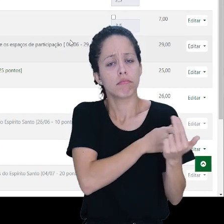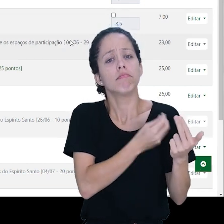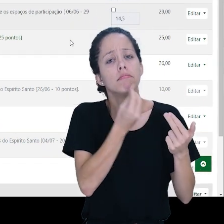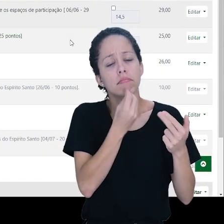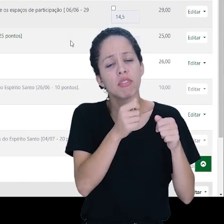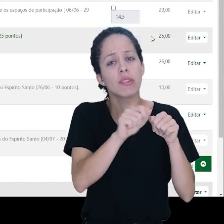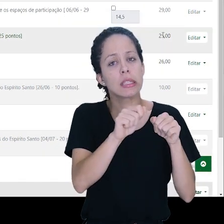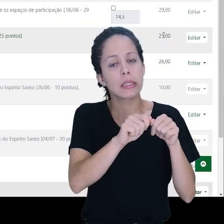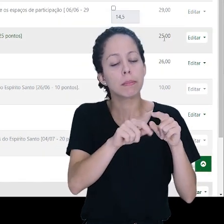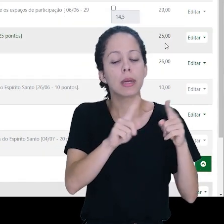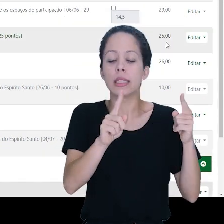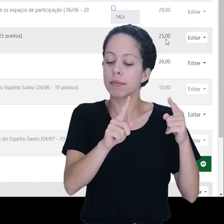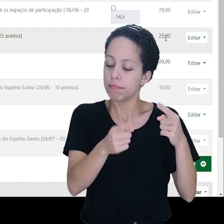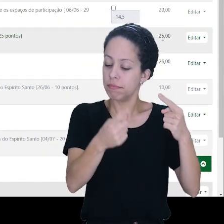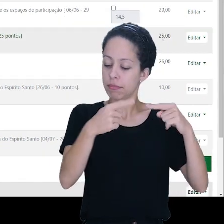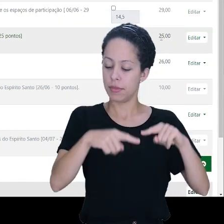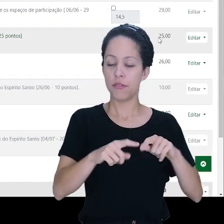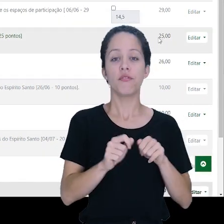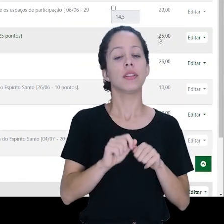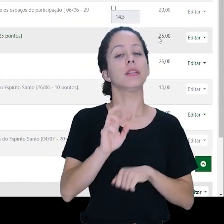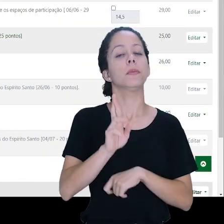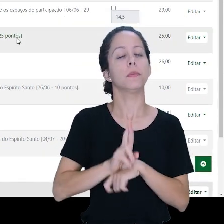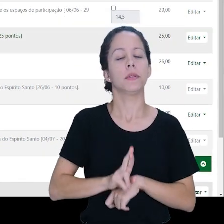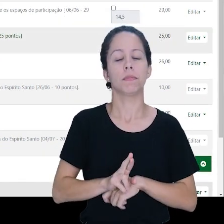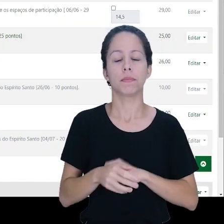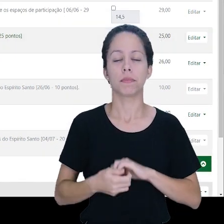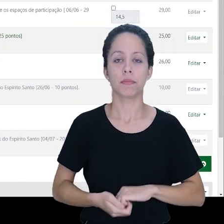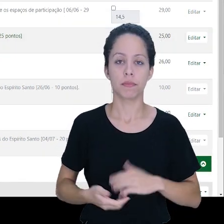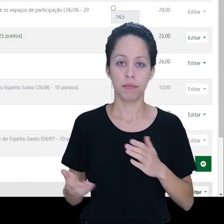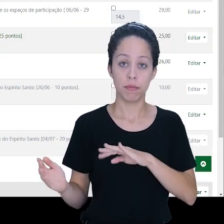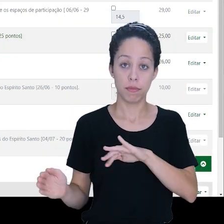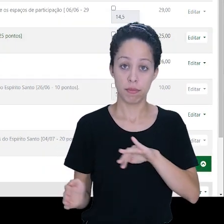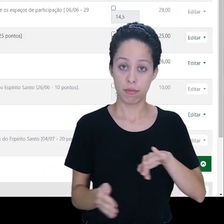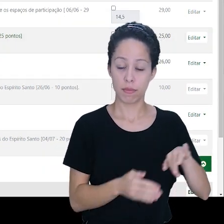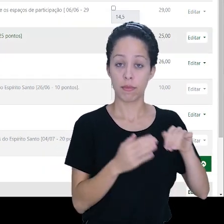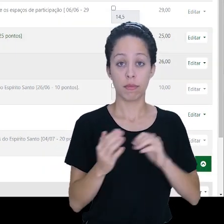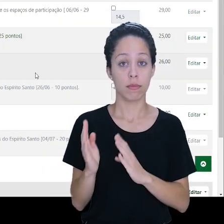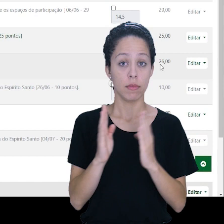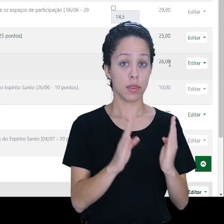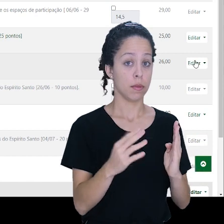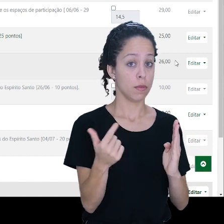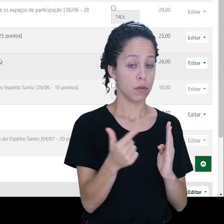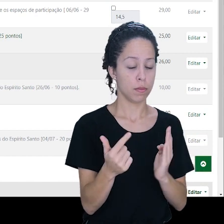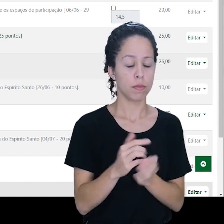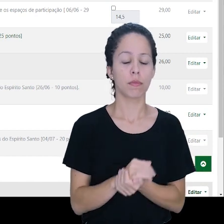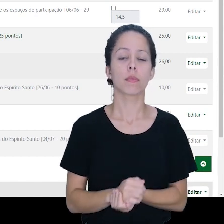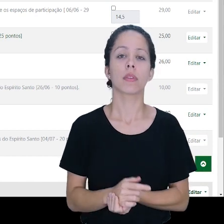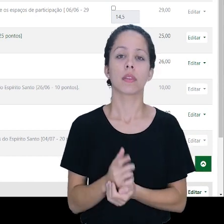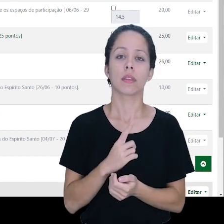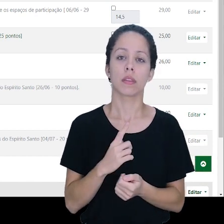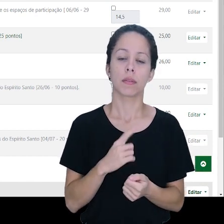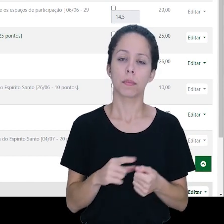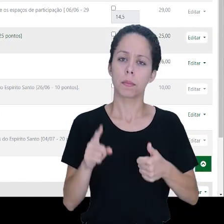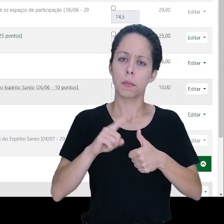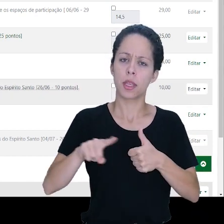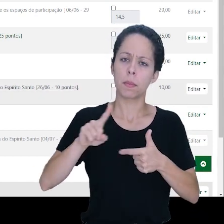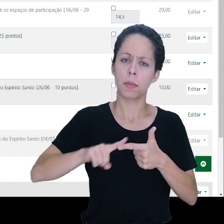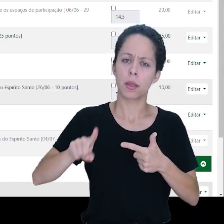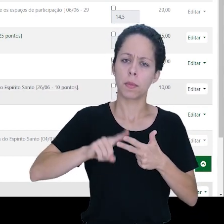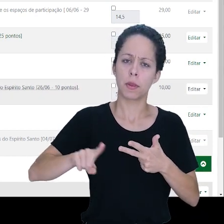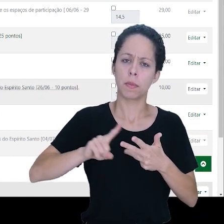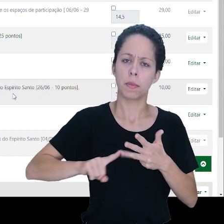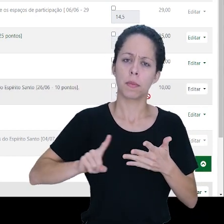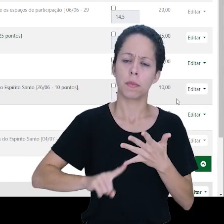aqui bom vamos para a próxima etapa 25 pontos da atividade Inter 2 26 pontos da Etapa 4